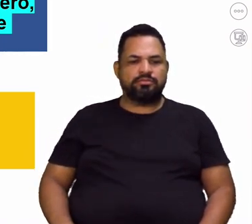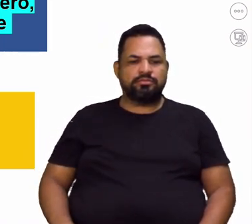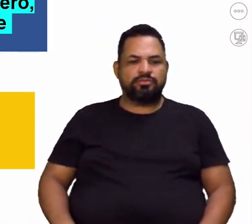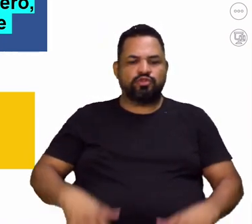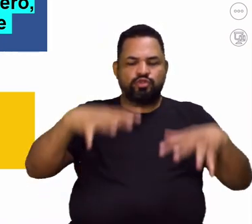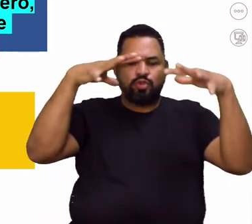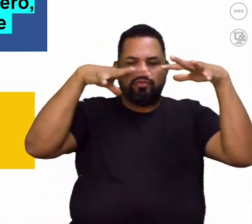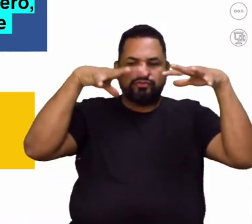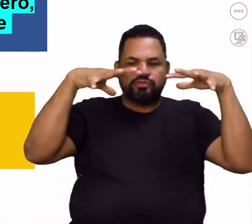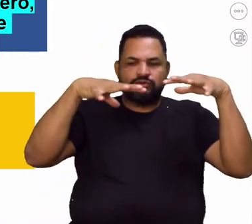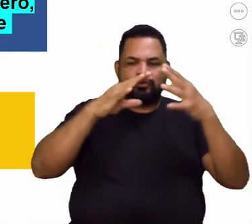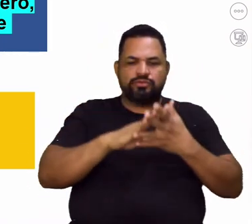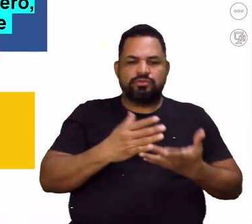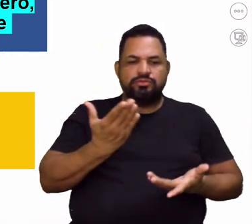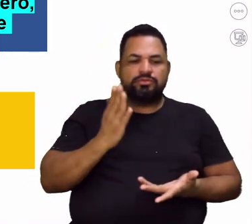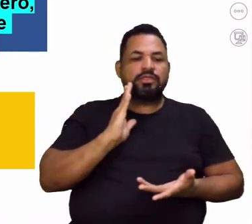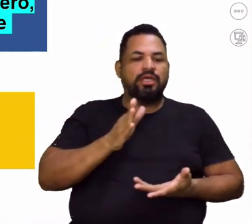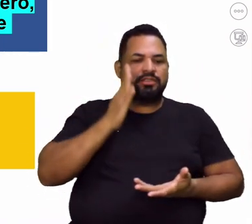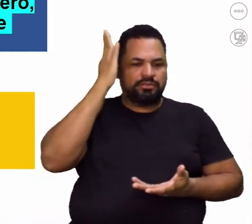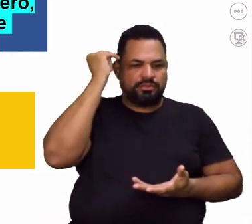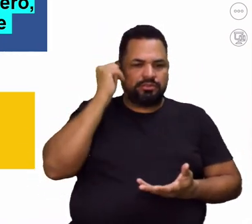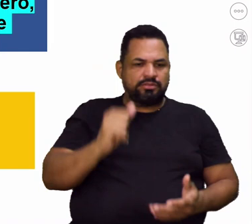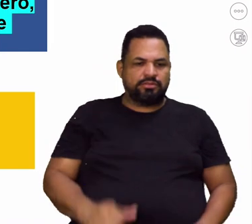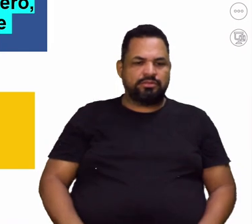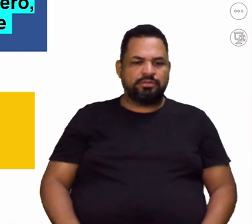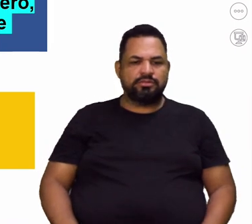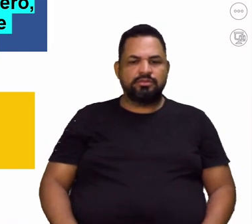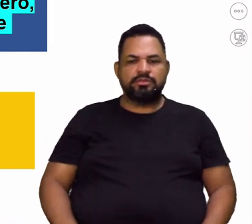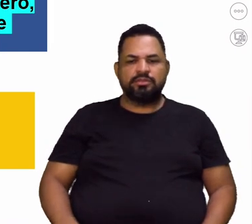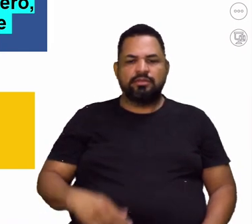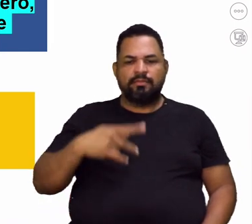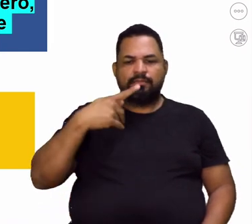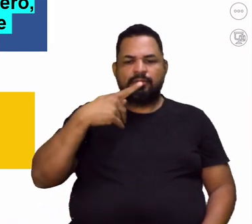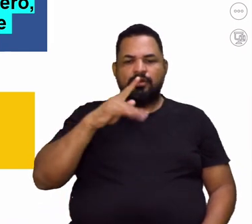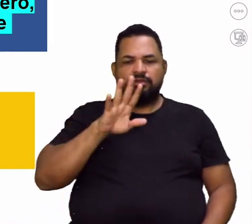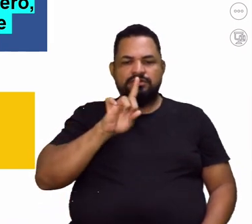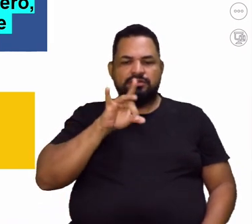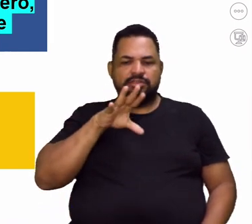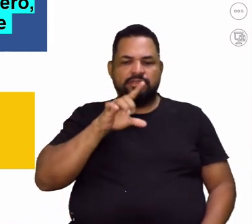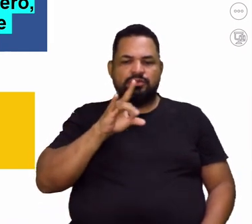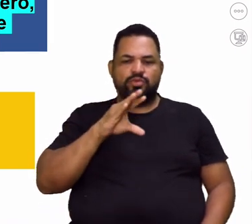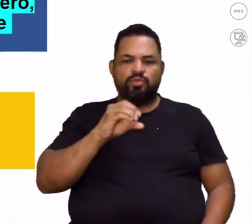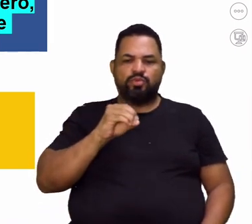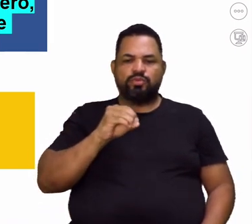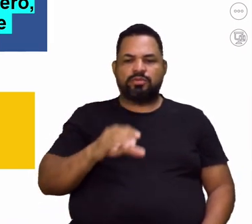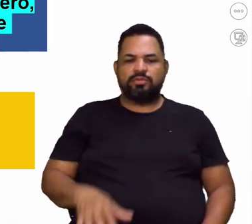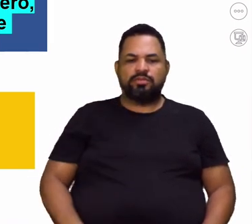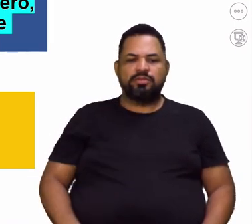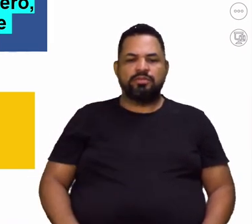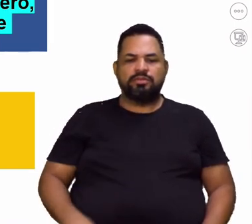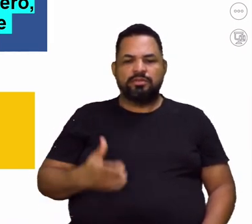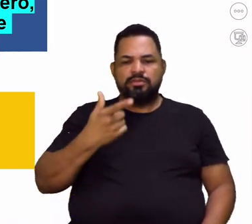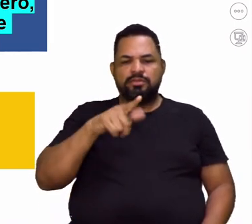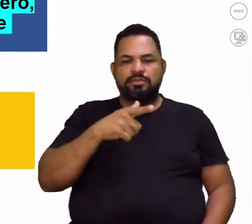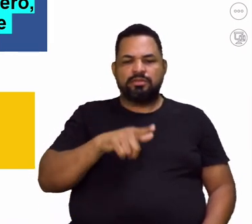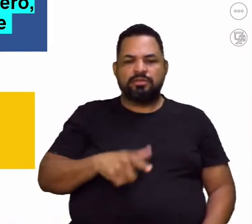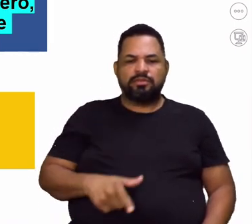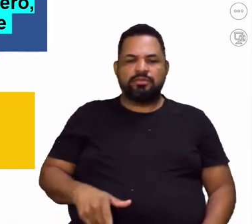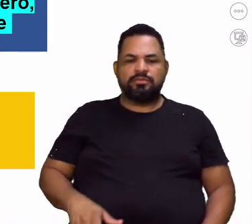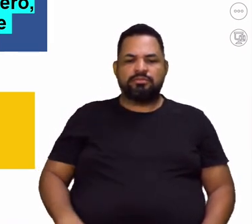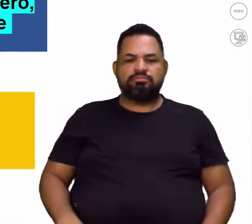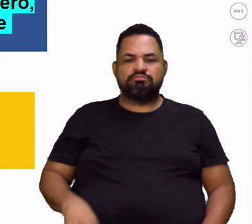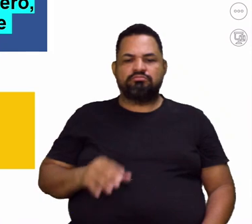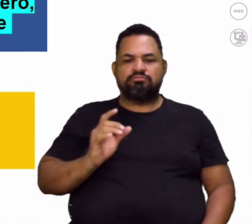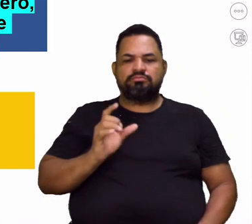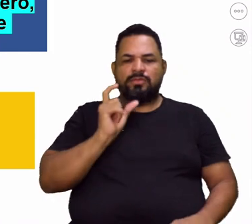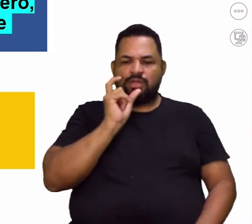chuva. Quando fala chove, já sabe que é chuva. Polissíndeto, ó, polissíndeto, né? É repetição de uma